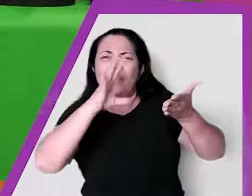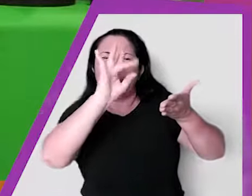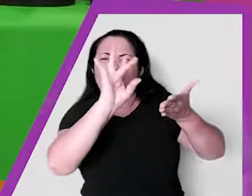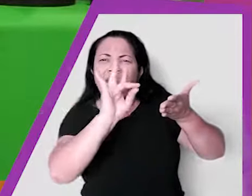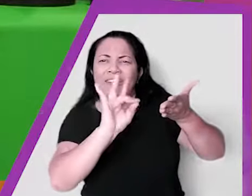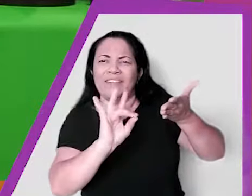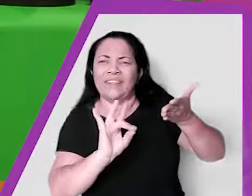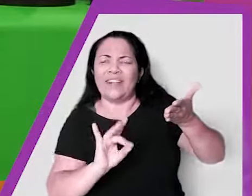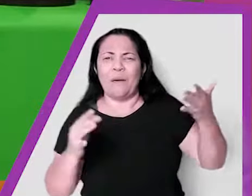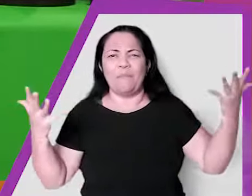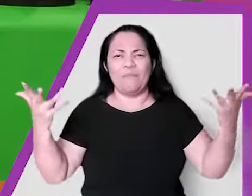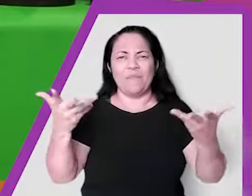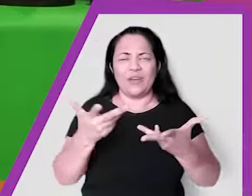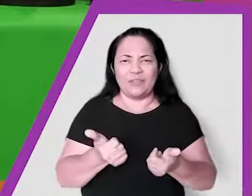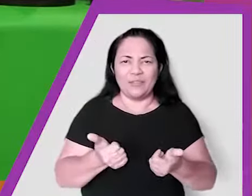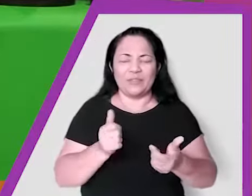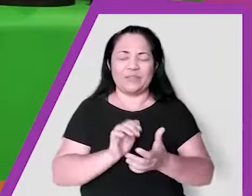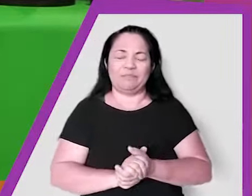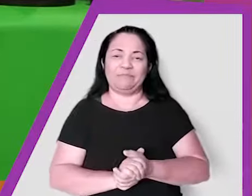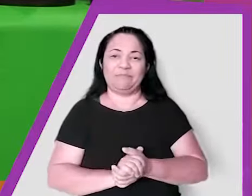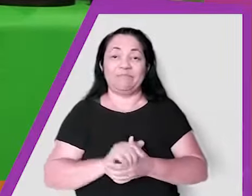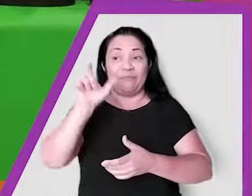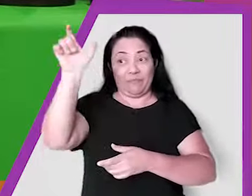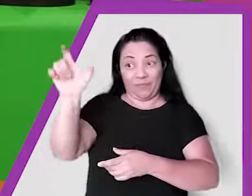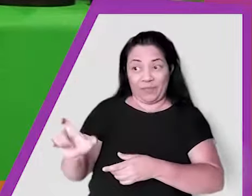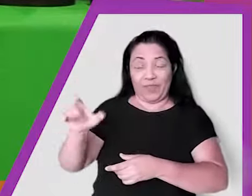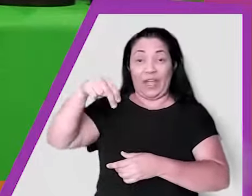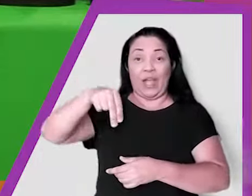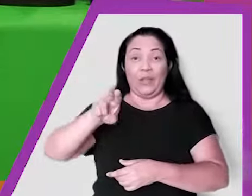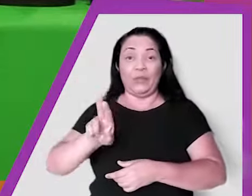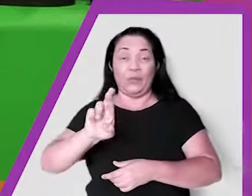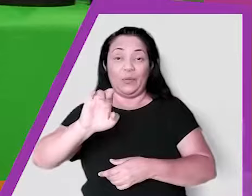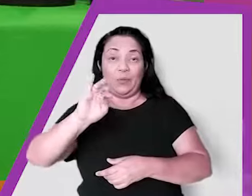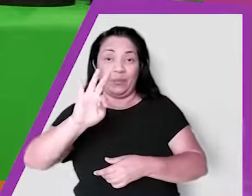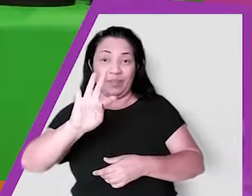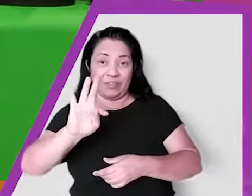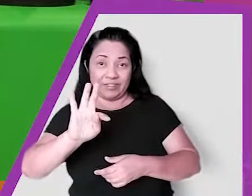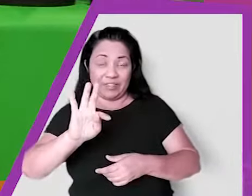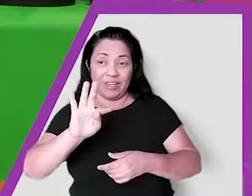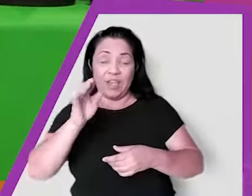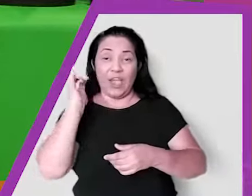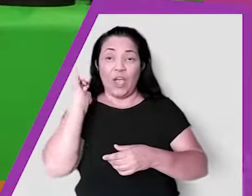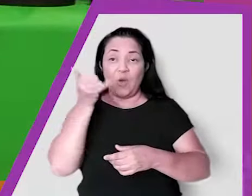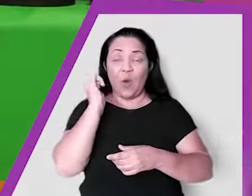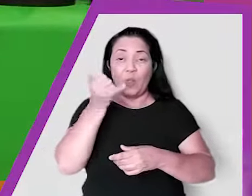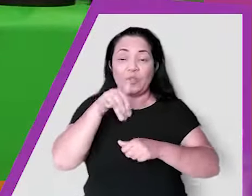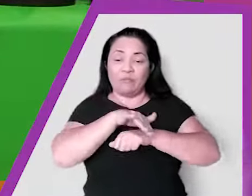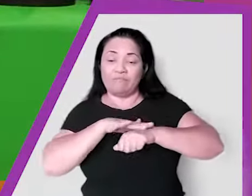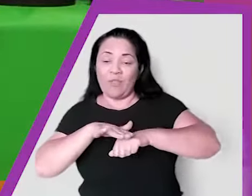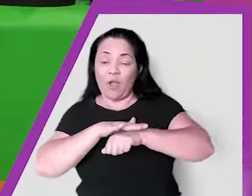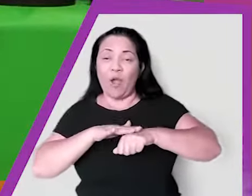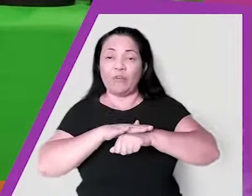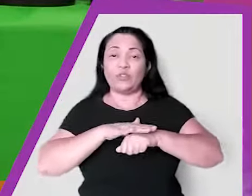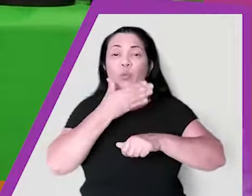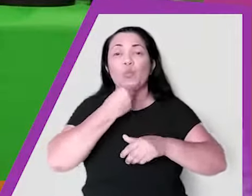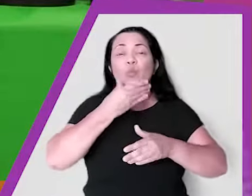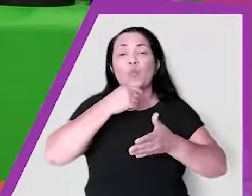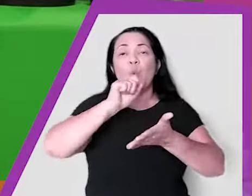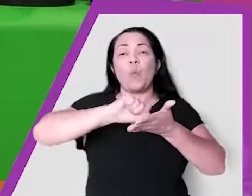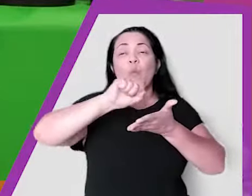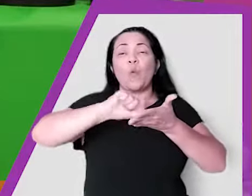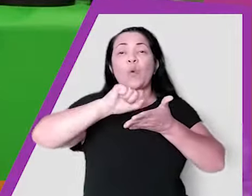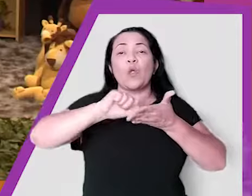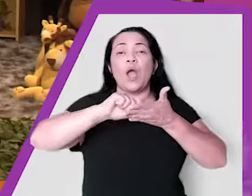jeito incrível de contar essa história? Calma que eu explico. Ela precisou contar um pouco